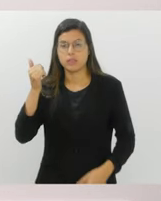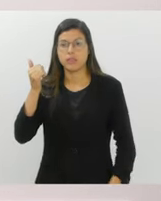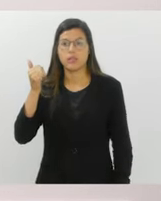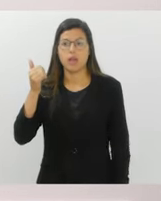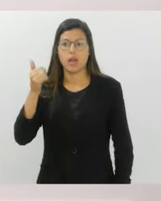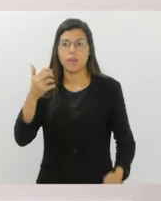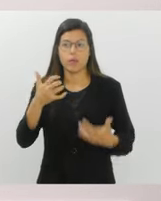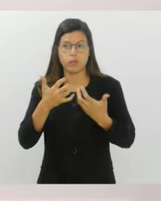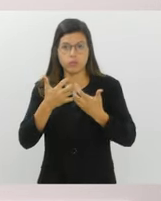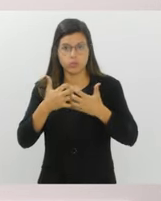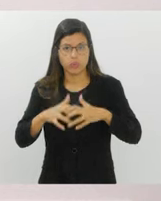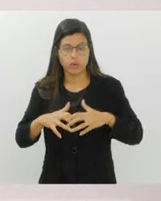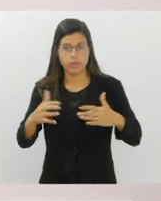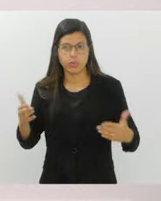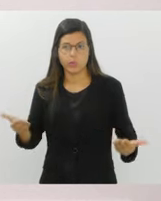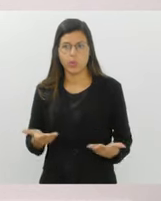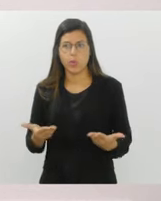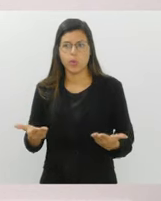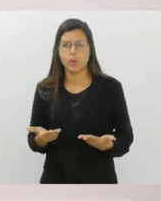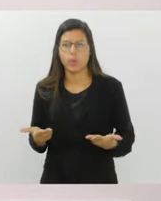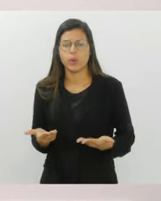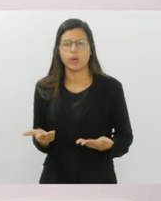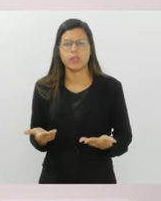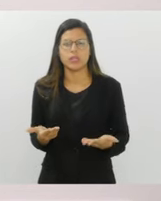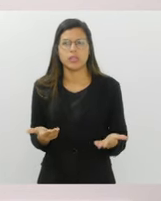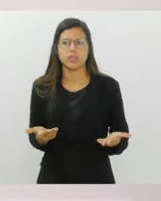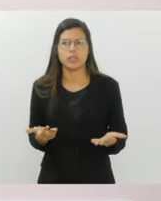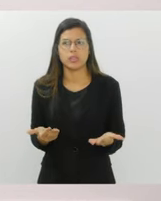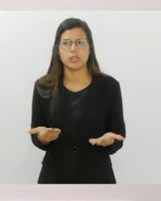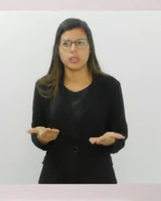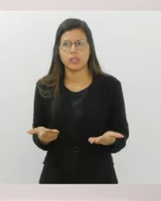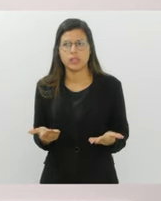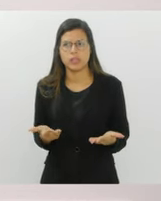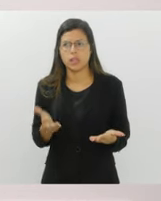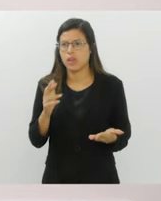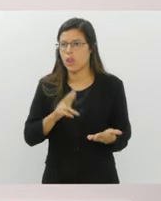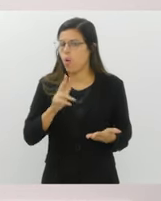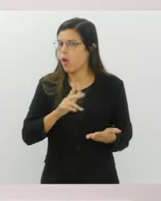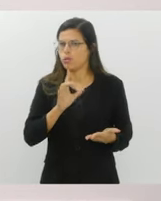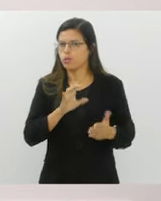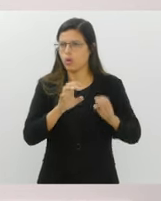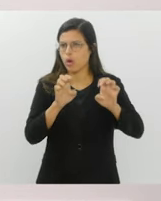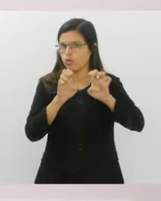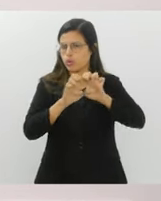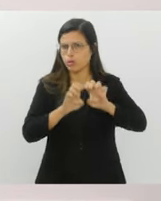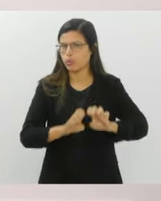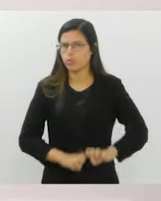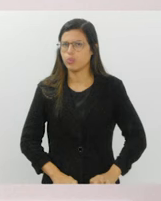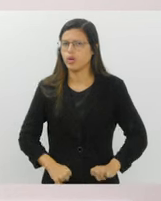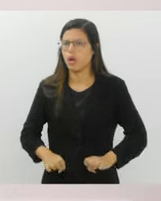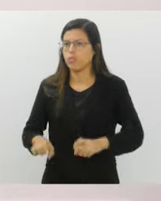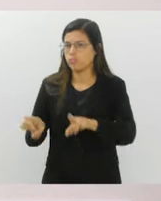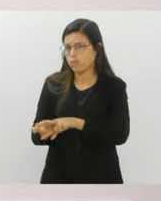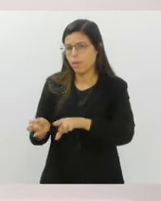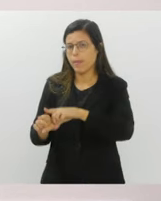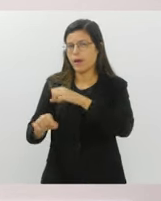o funcionamento hoje, né, dela, não é só uma questão estrutural, né, mas principalmente de